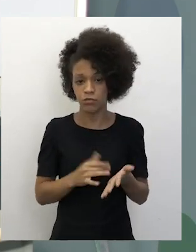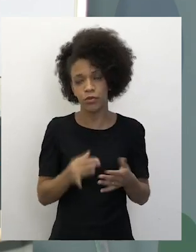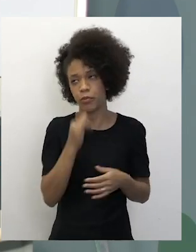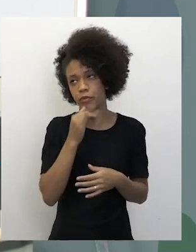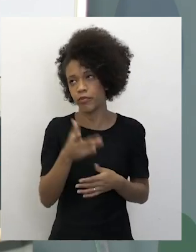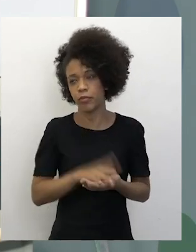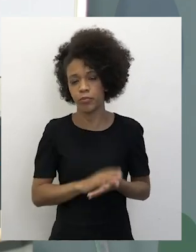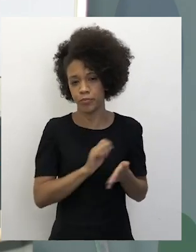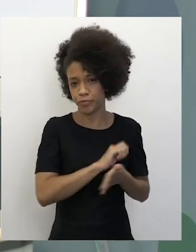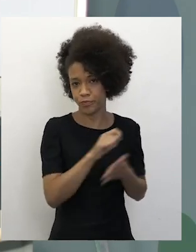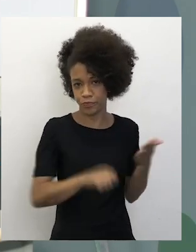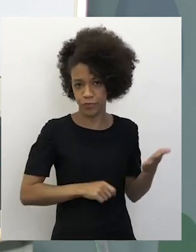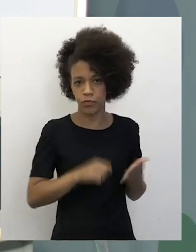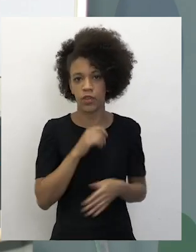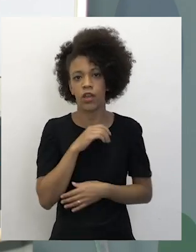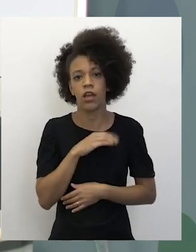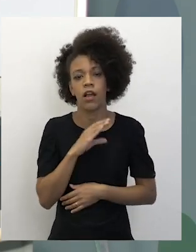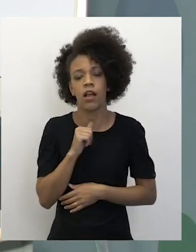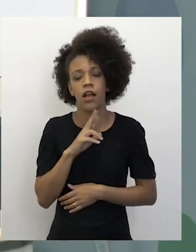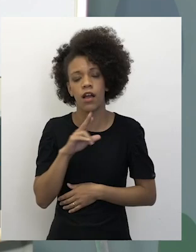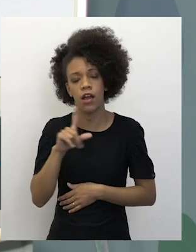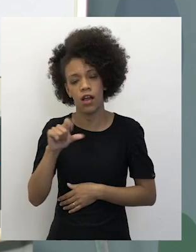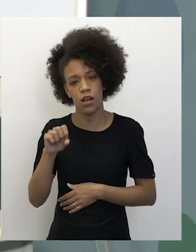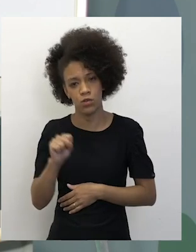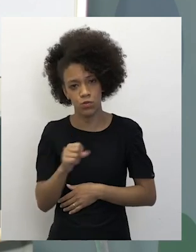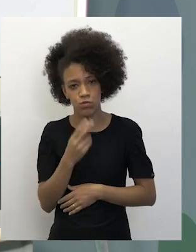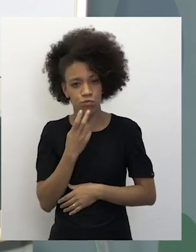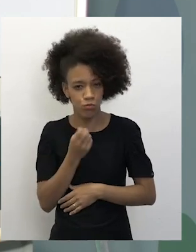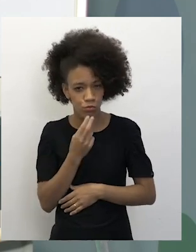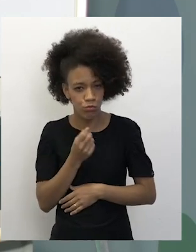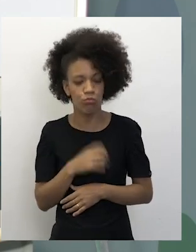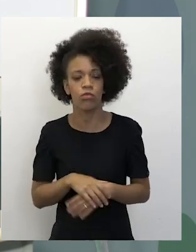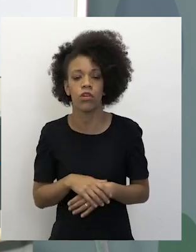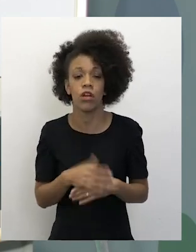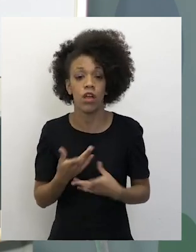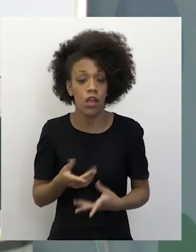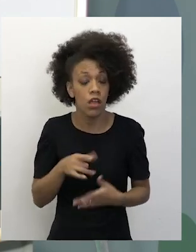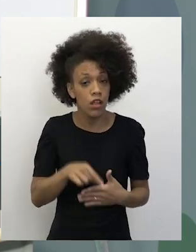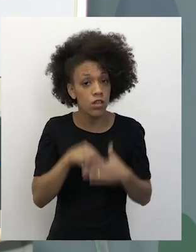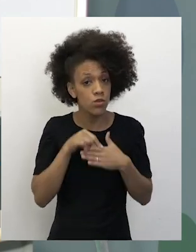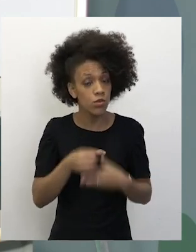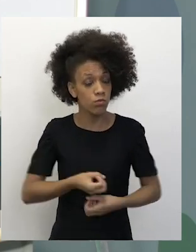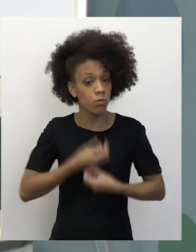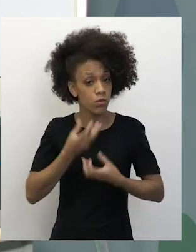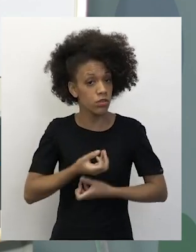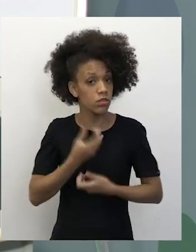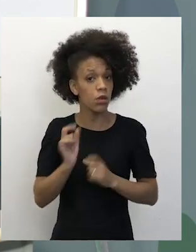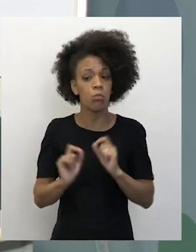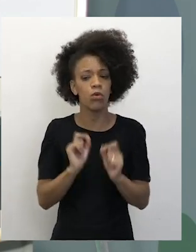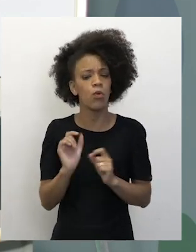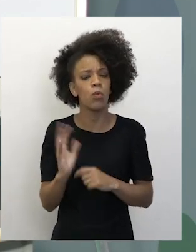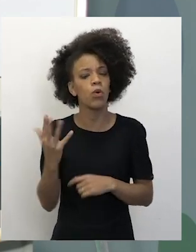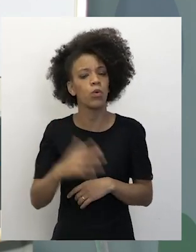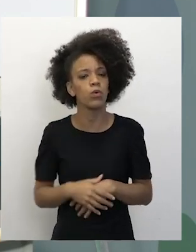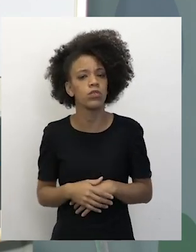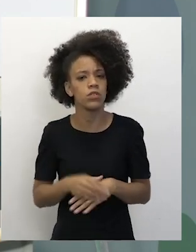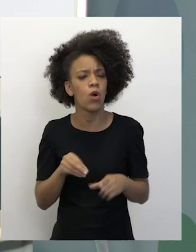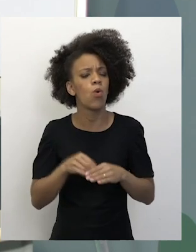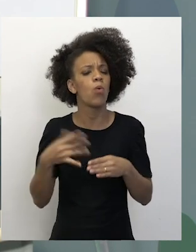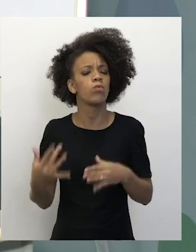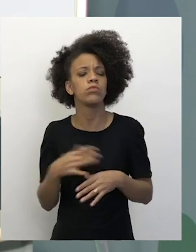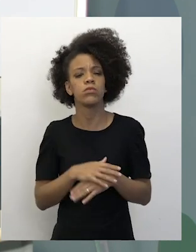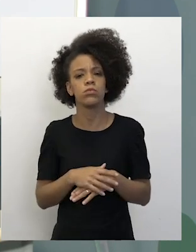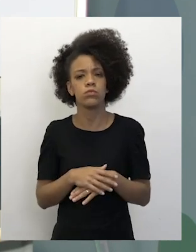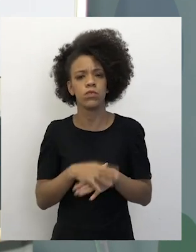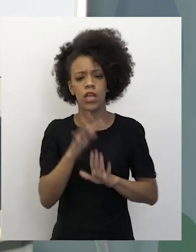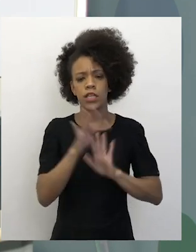salão brasileiro como Carlos Drummond de Andrade poeta ele escolheu a poesia por um motivo Quais são os conteúdos o que tive se